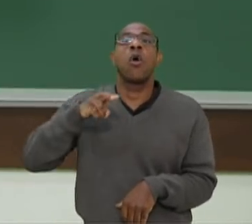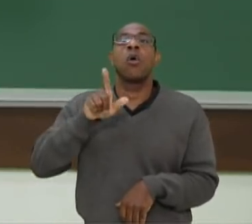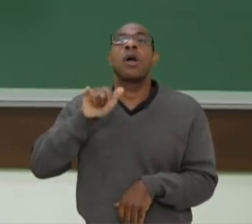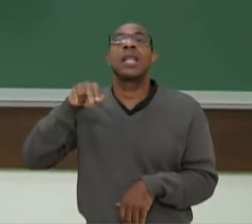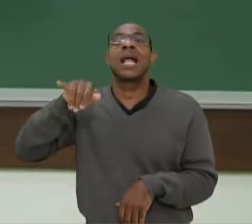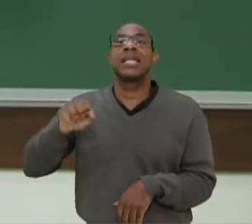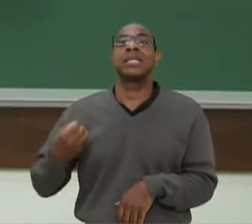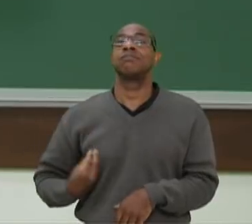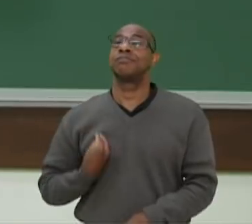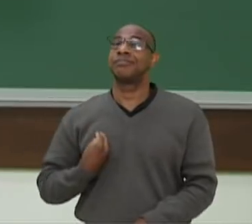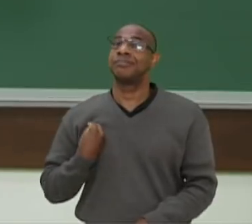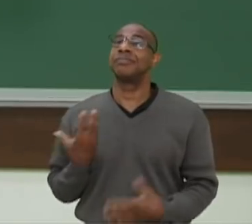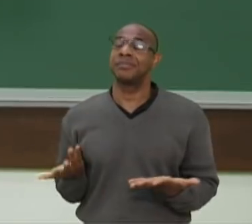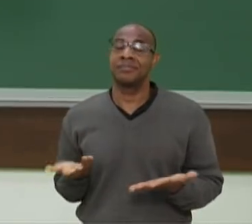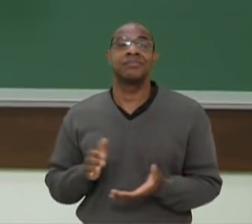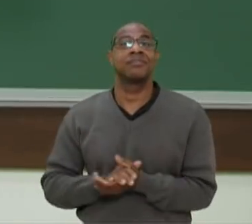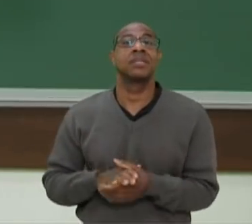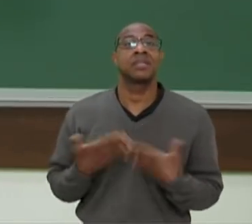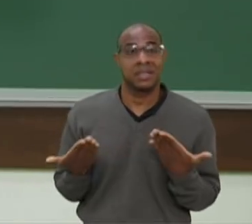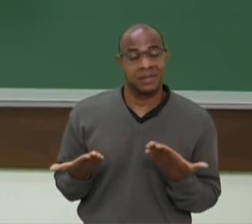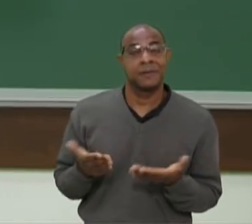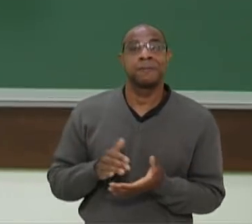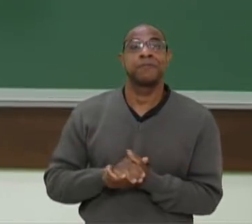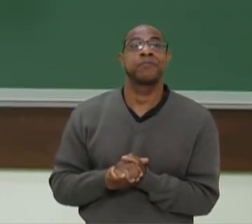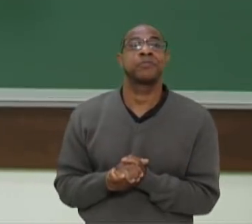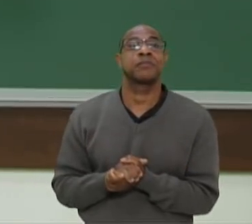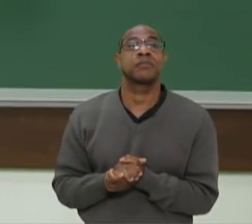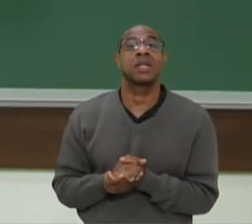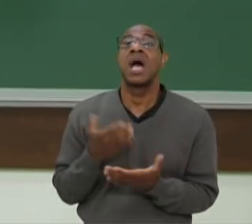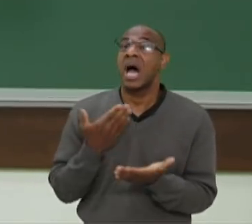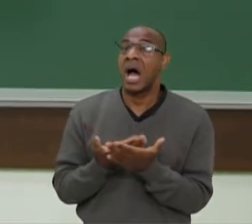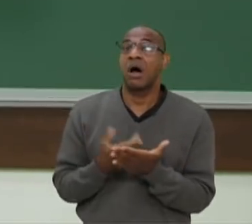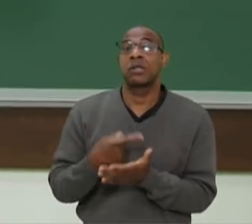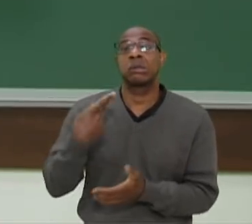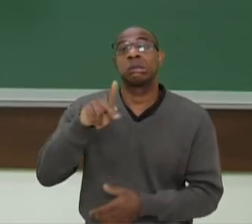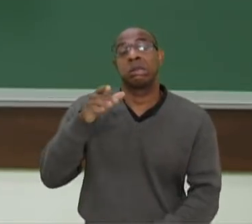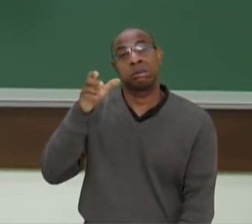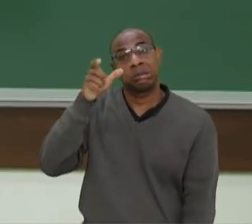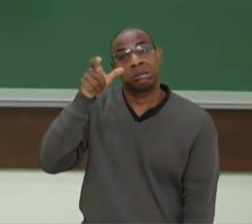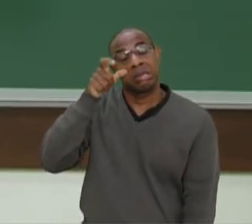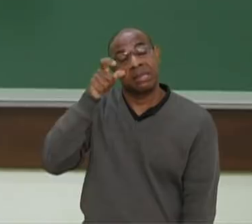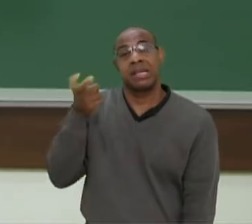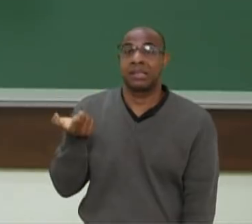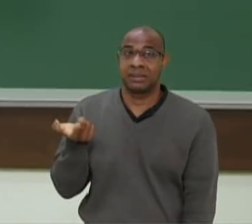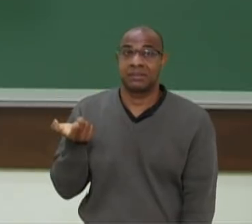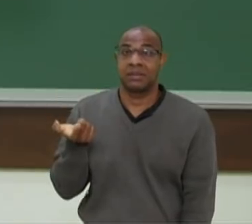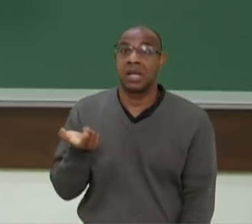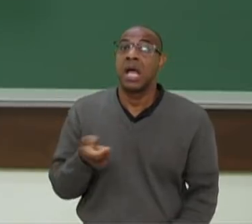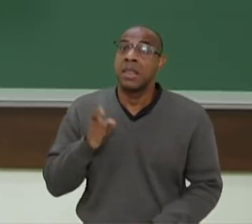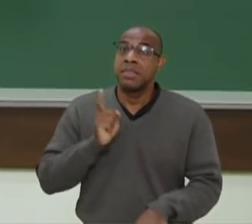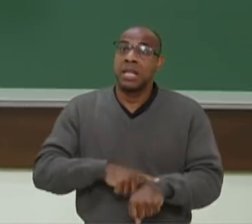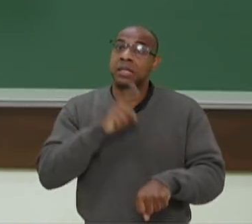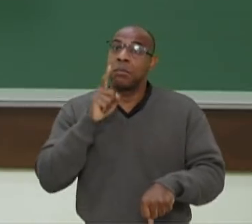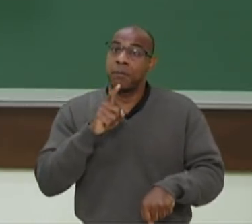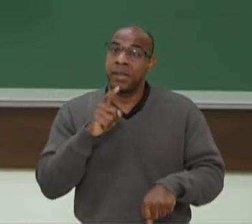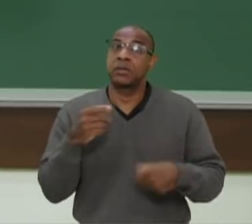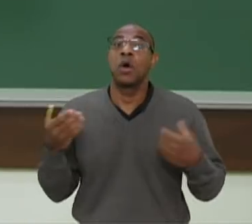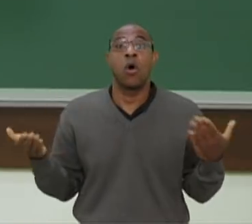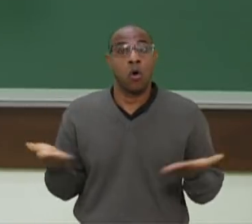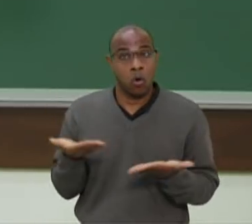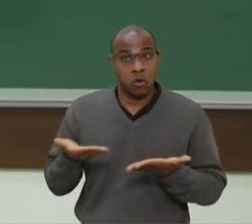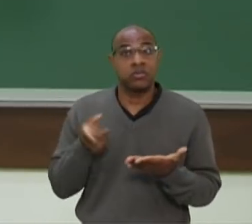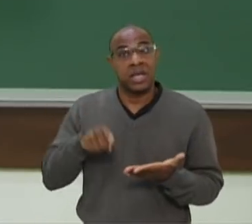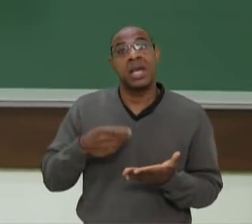um instrumento musical, quem sabe, né? Algo do seu interesse. Então, nesse momento, é um benefício